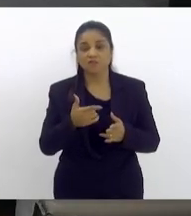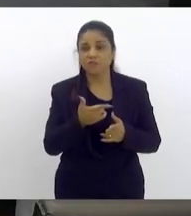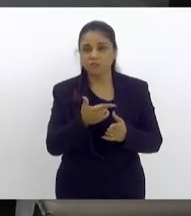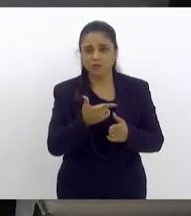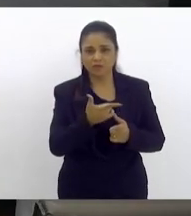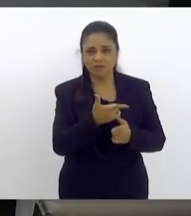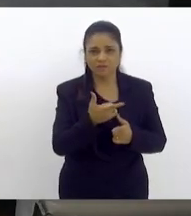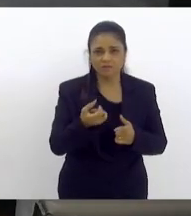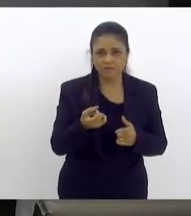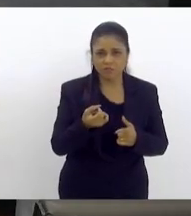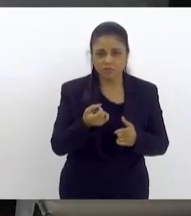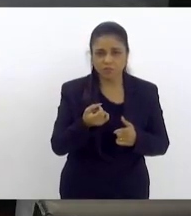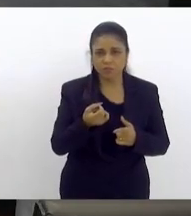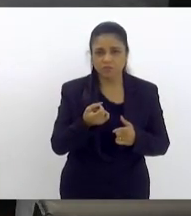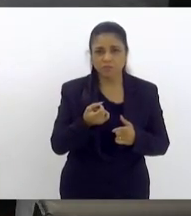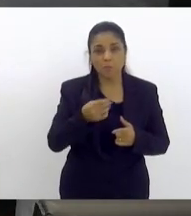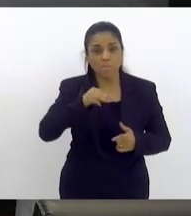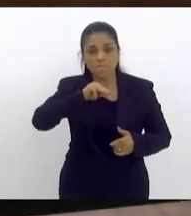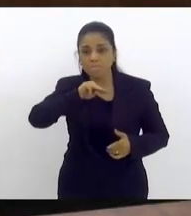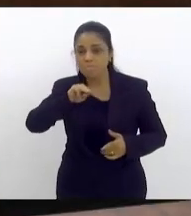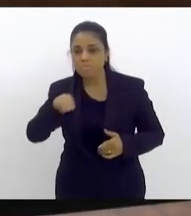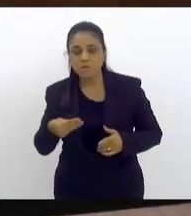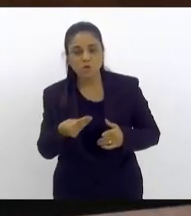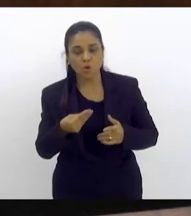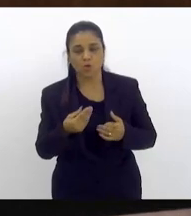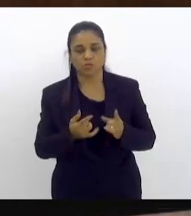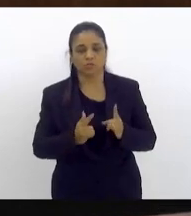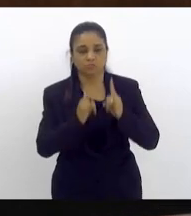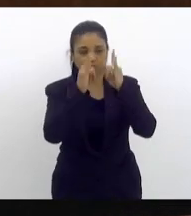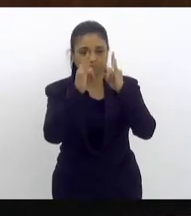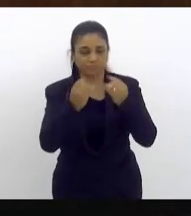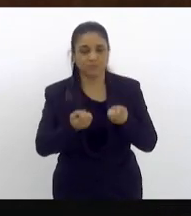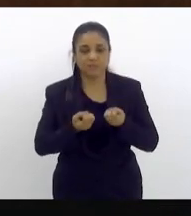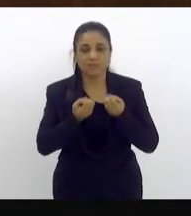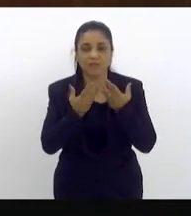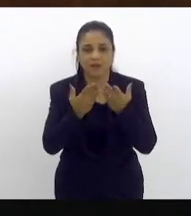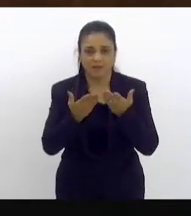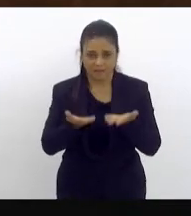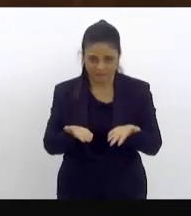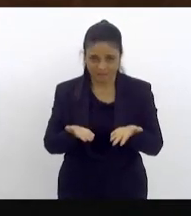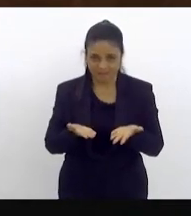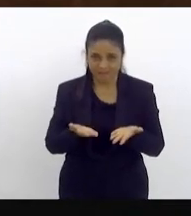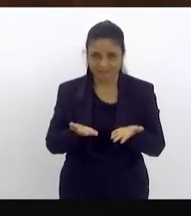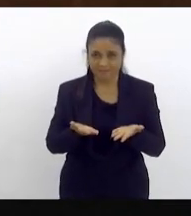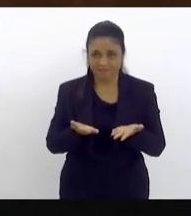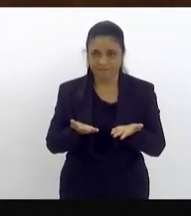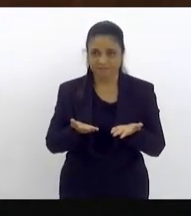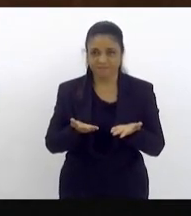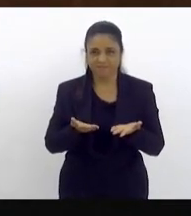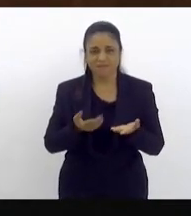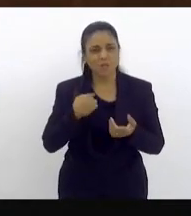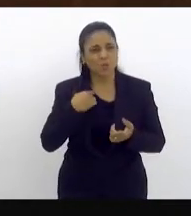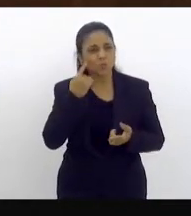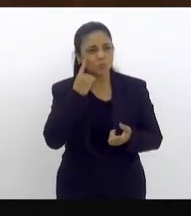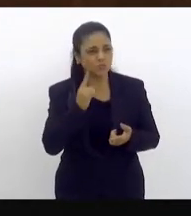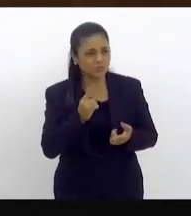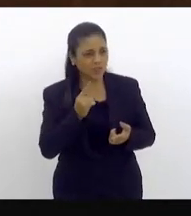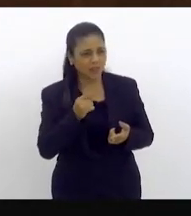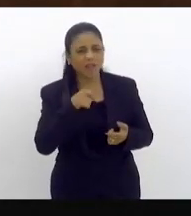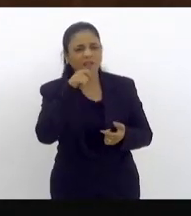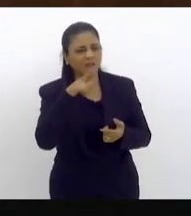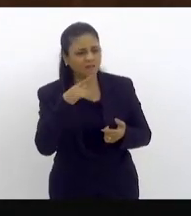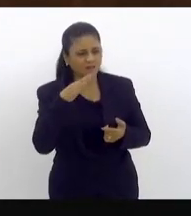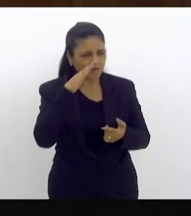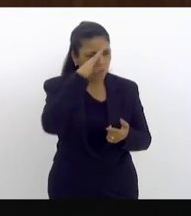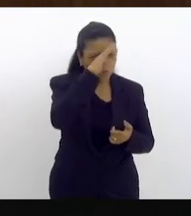histórico Inclusive eu queria fazer eu não sei se o pessoal que tava falando em quando tava falando do bolsonaro